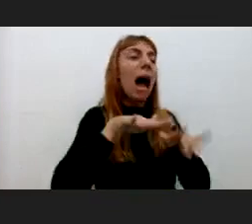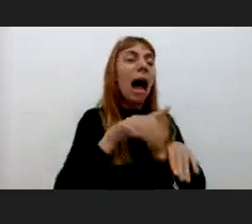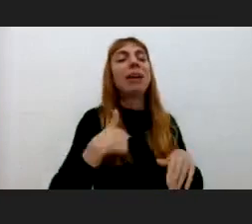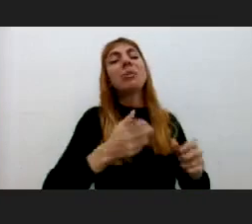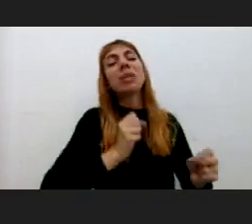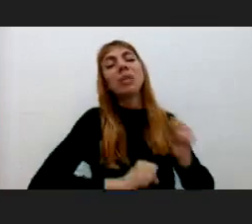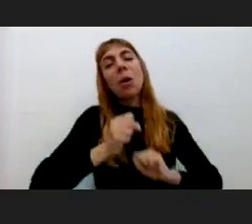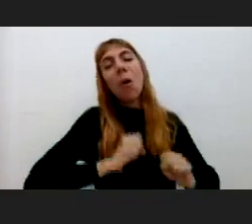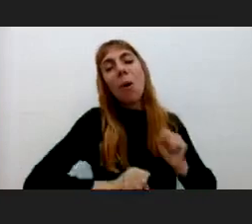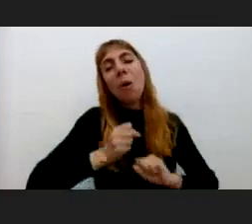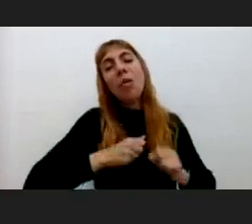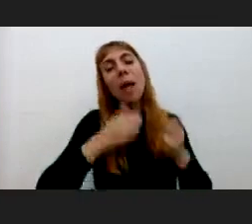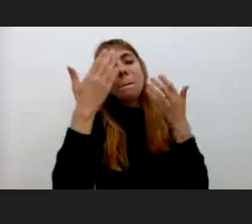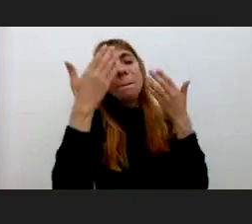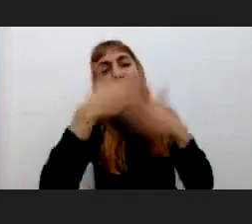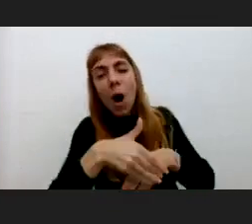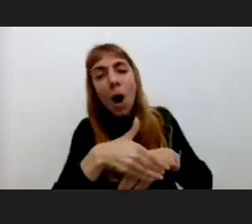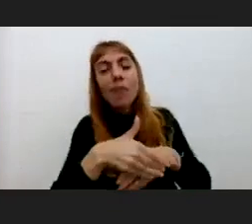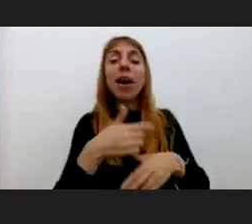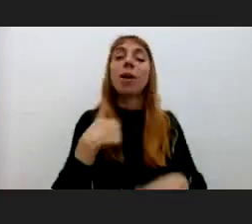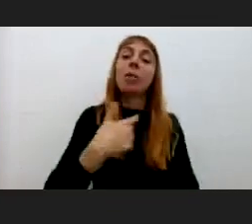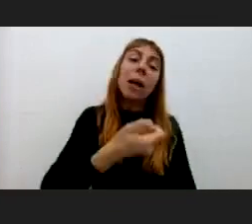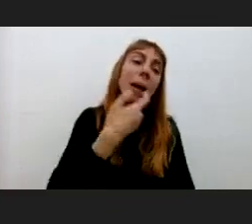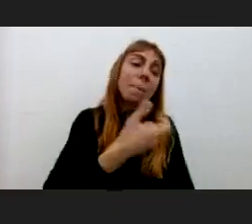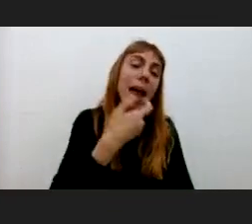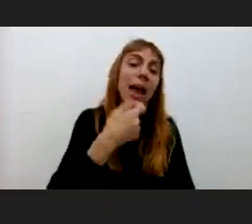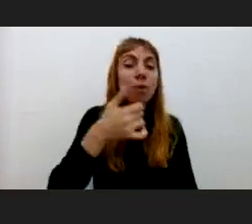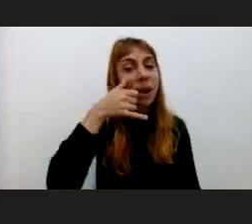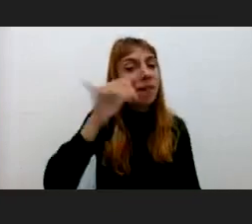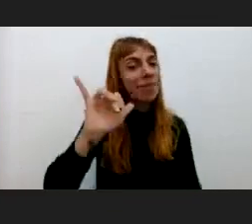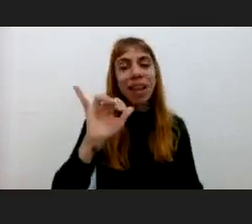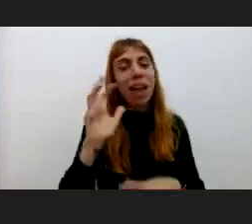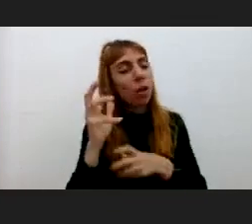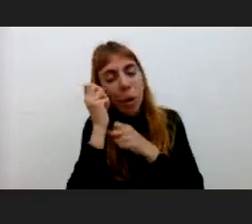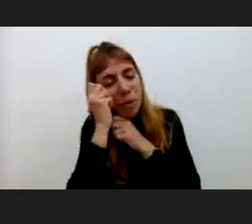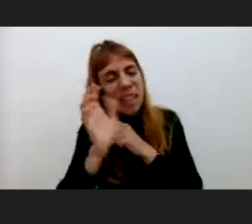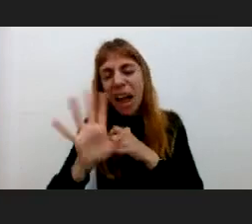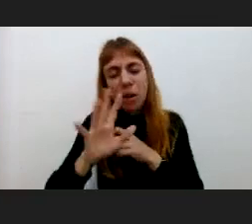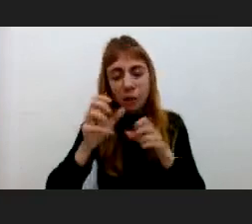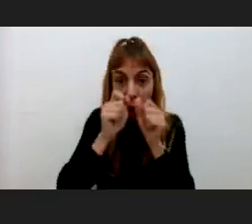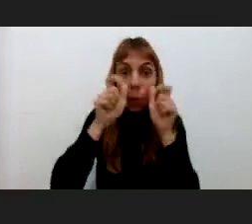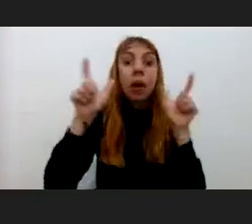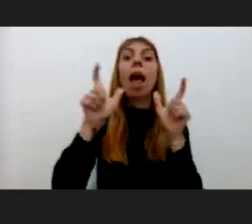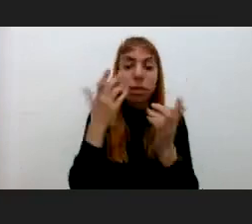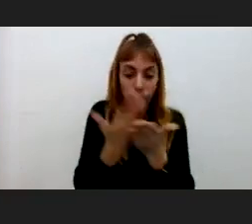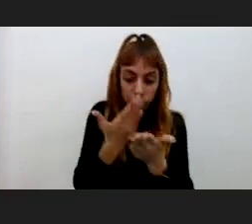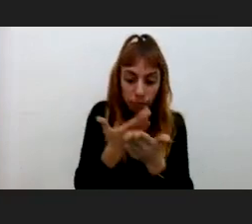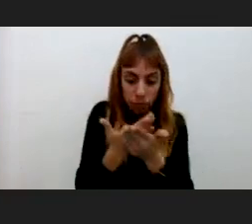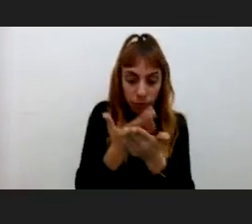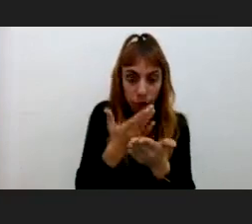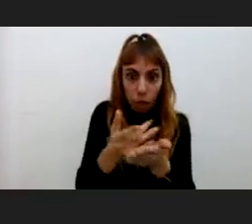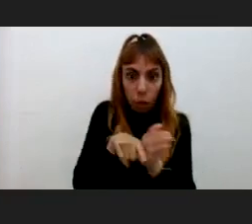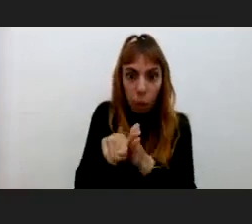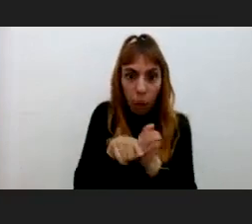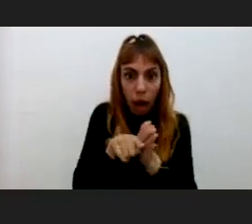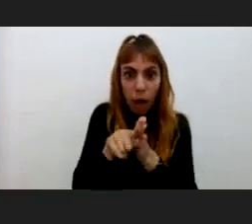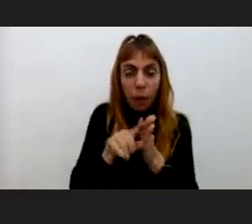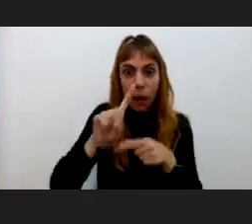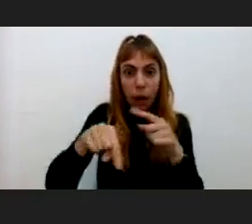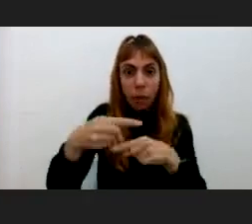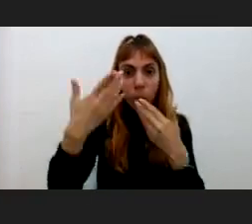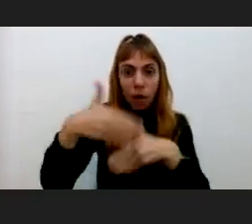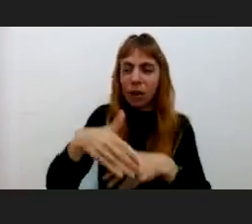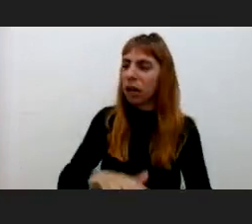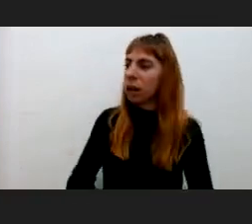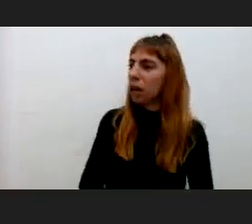tomando remédios para não dormir, para poder estudar à noite, né? Então, uma combinação muito ruim, né?